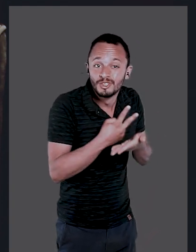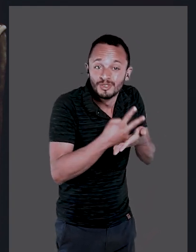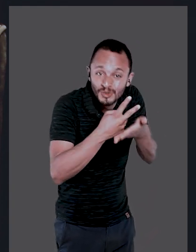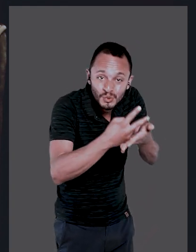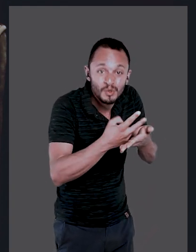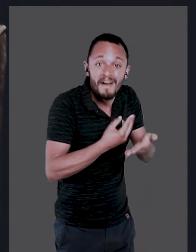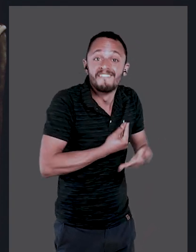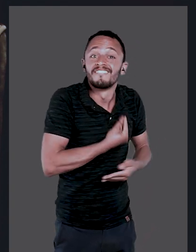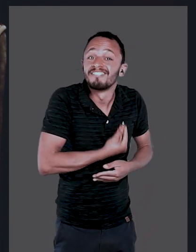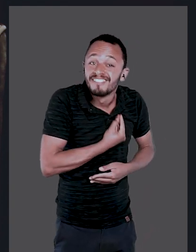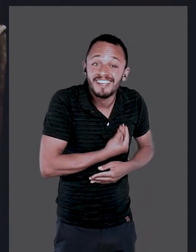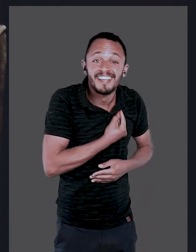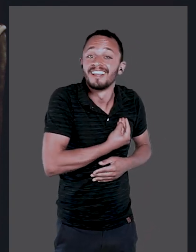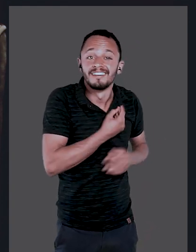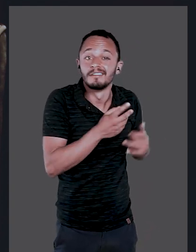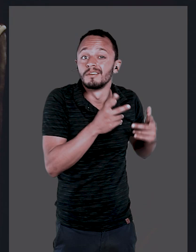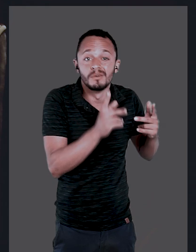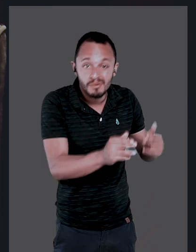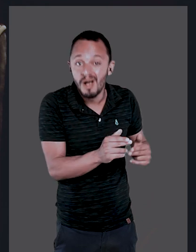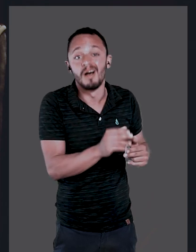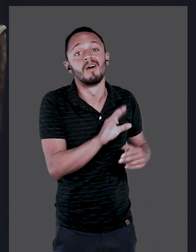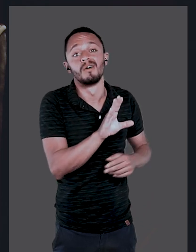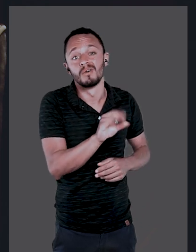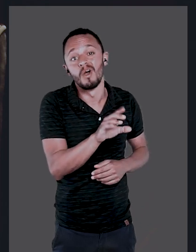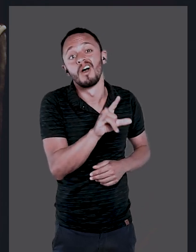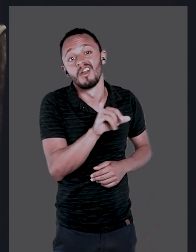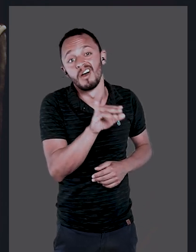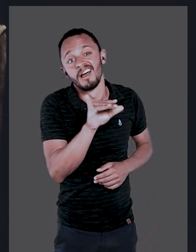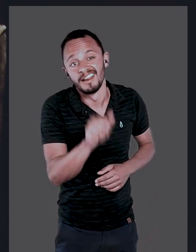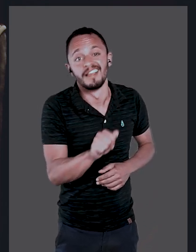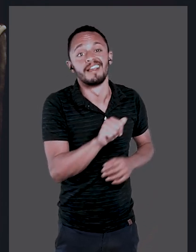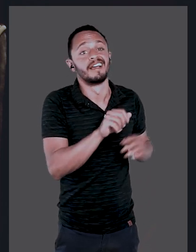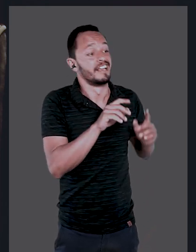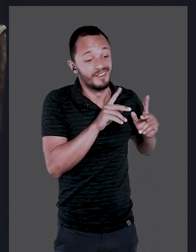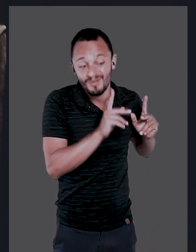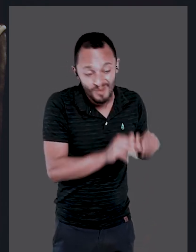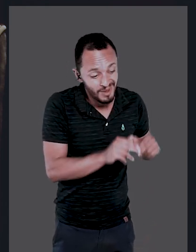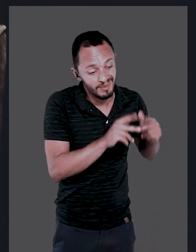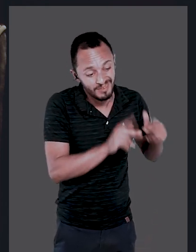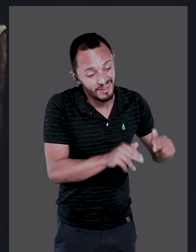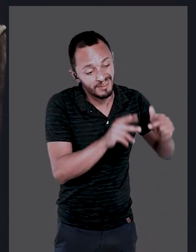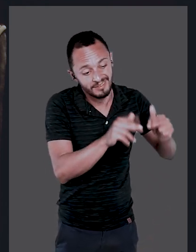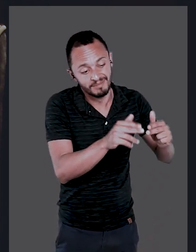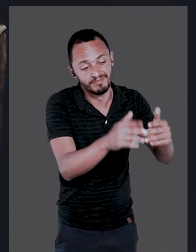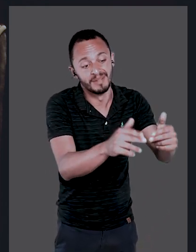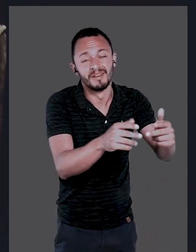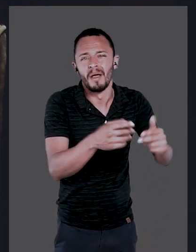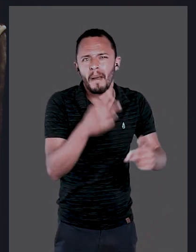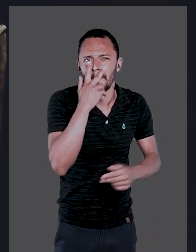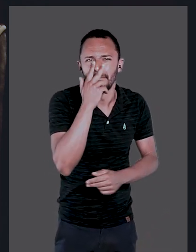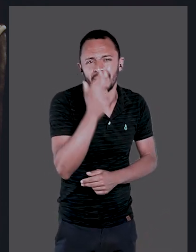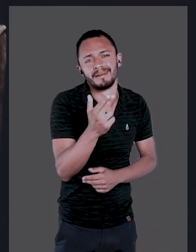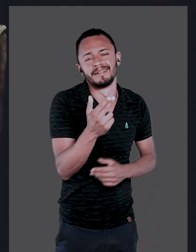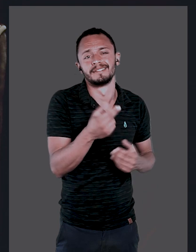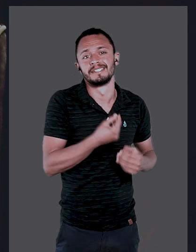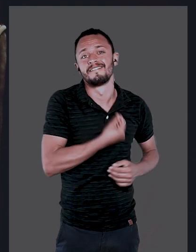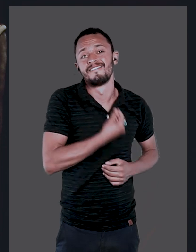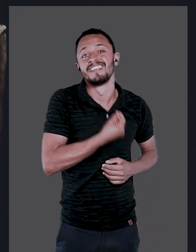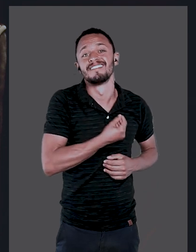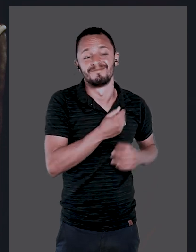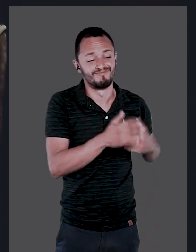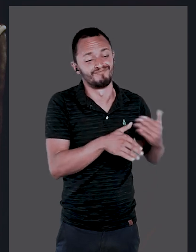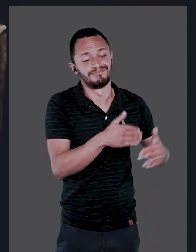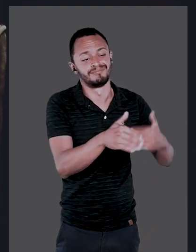existe muita gente vivendo no Brasil como se isso fosse um tempo ainda